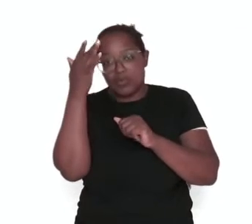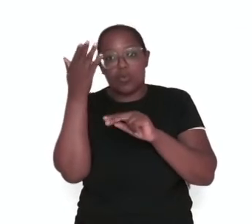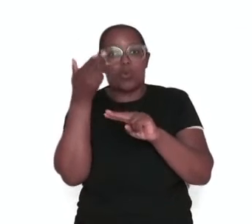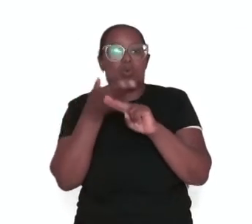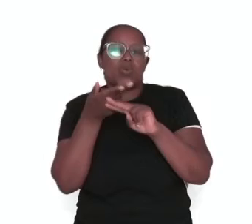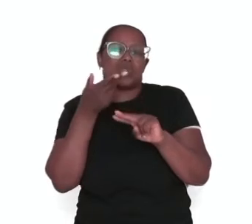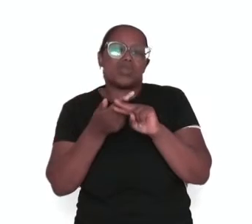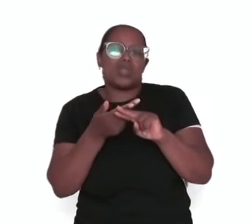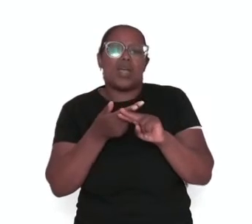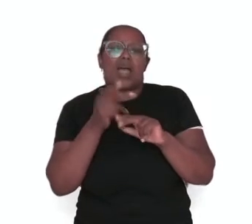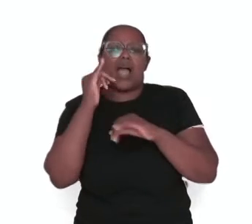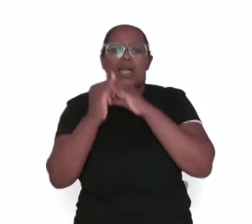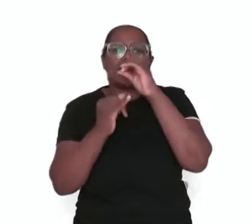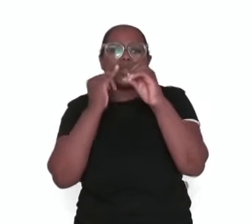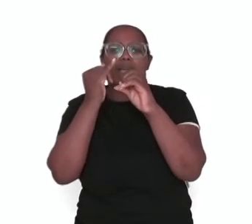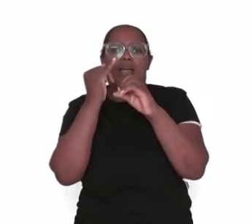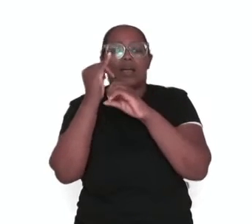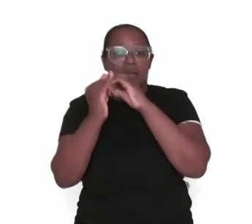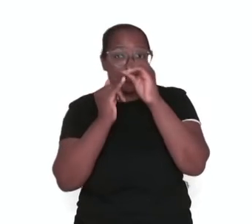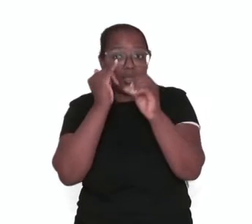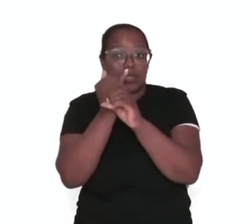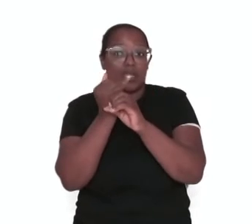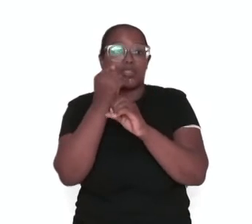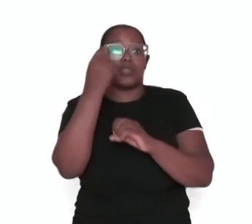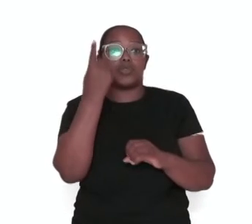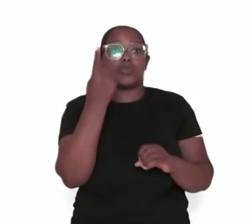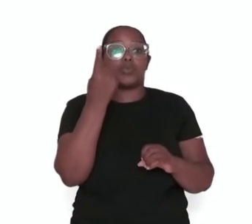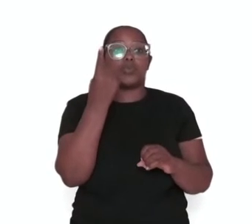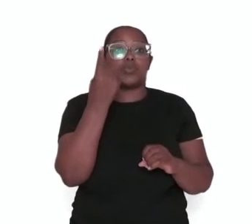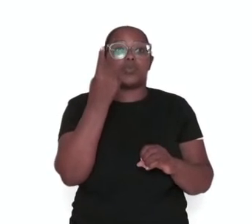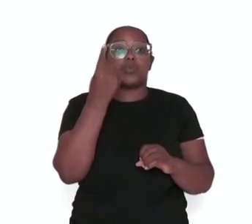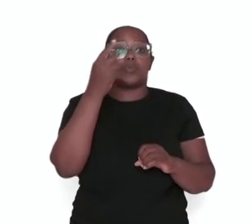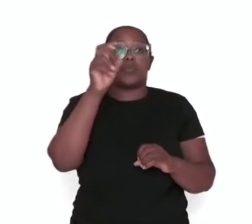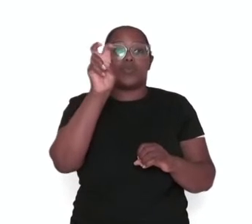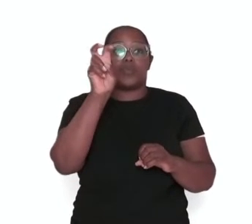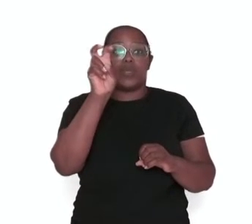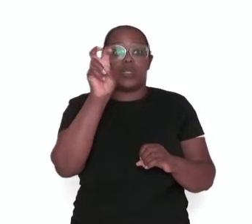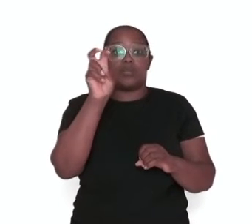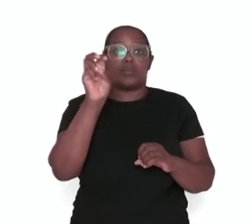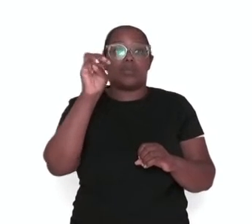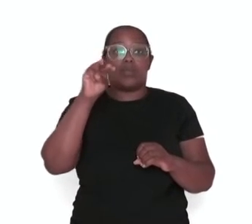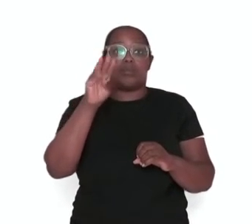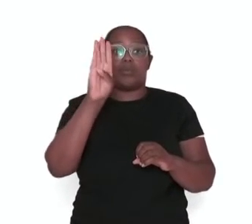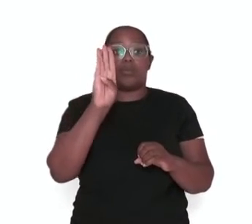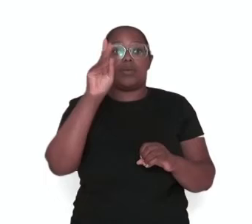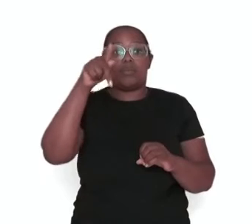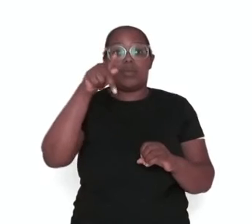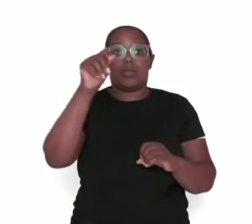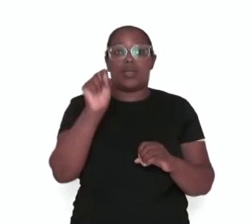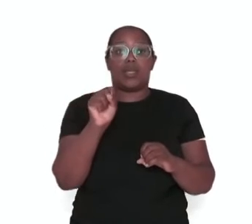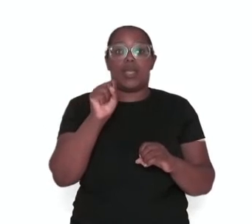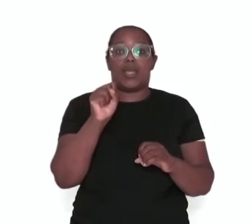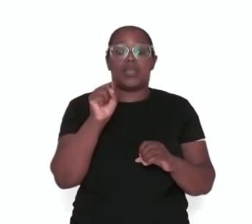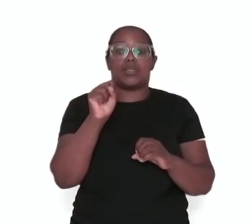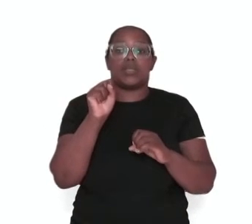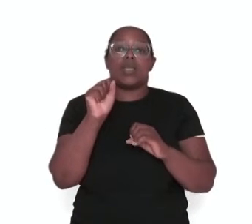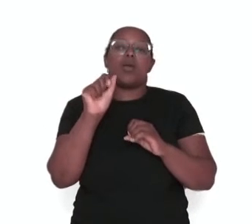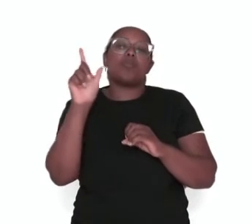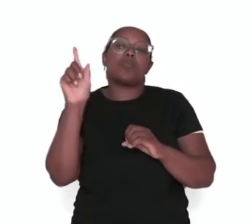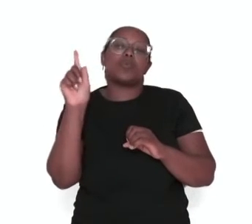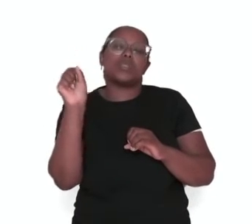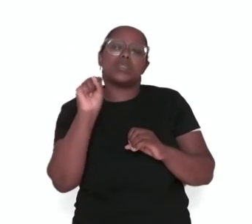15 megabits por segundo precisa fazer o download de um arquivo de 1,5